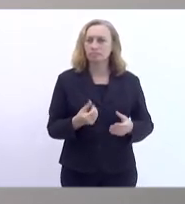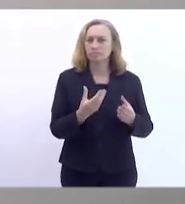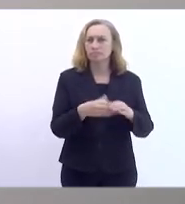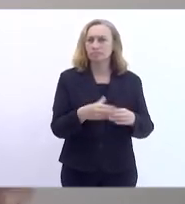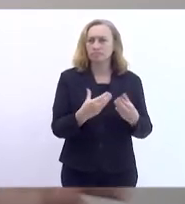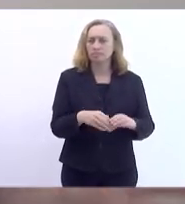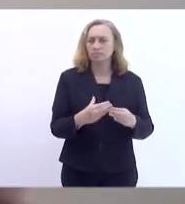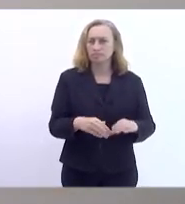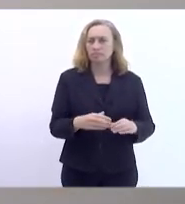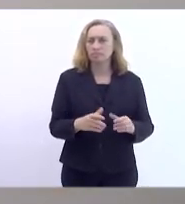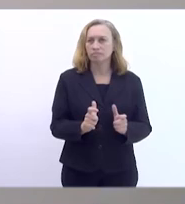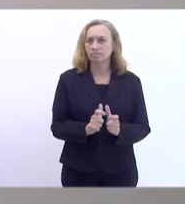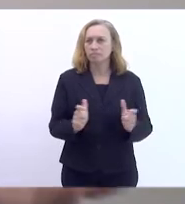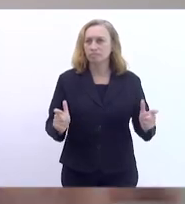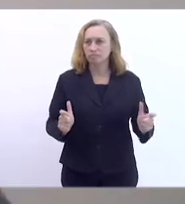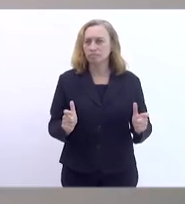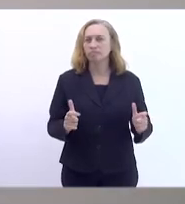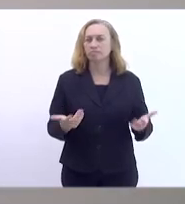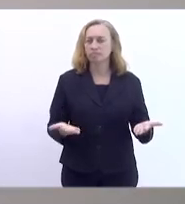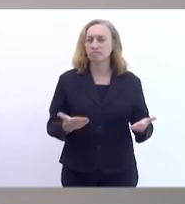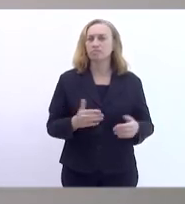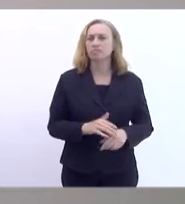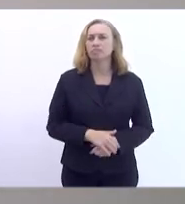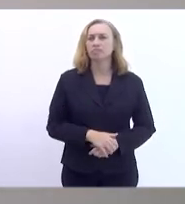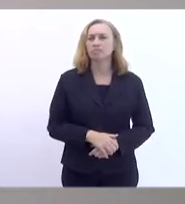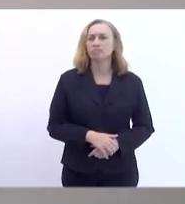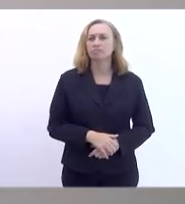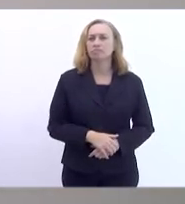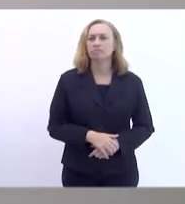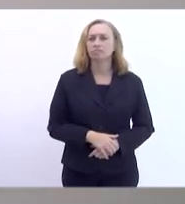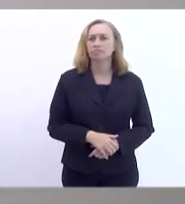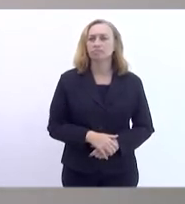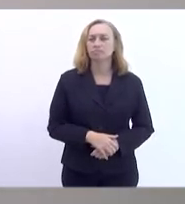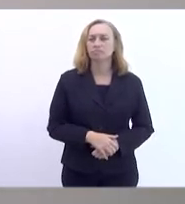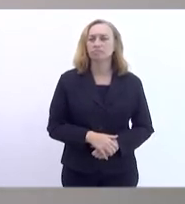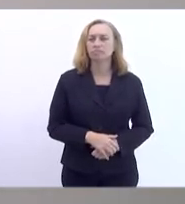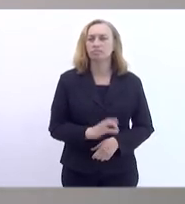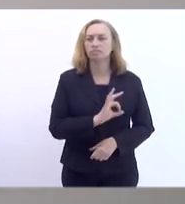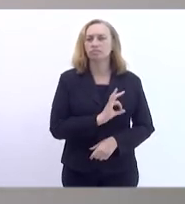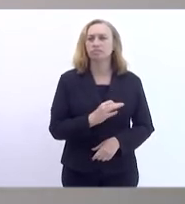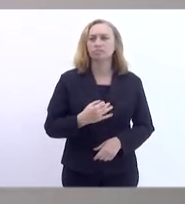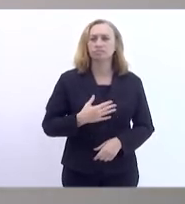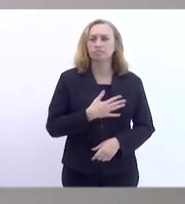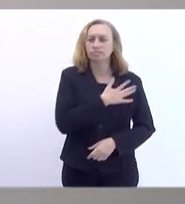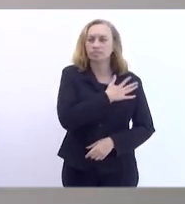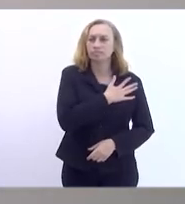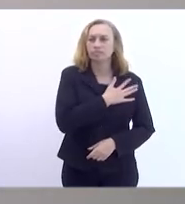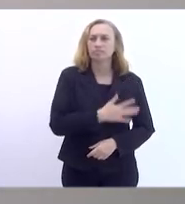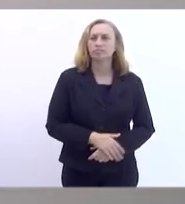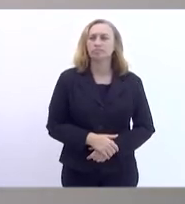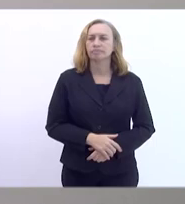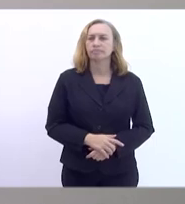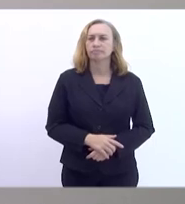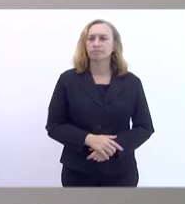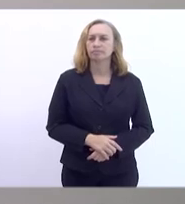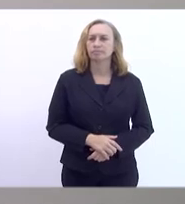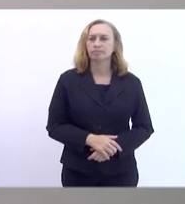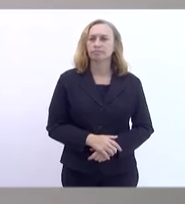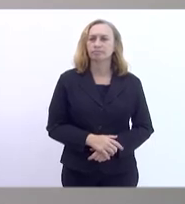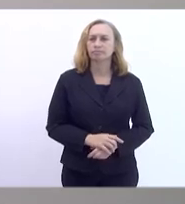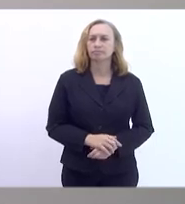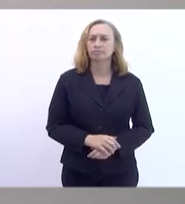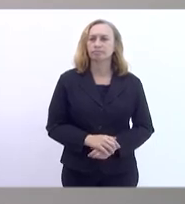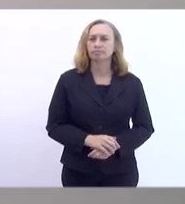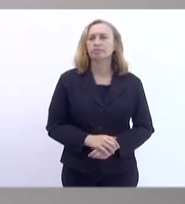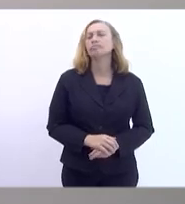concurso do tamanho da complexidade do concurso para polícia militar e diante daquela